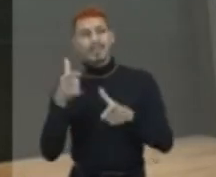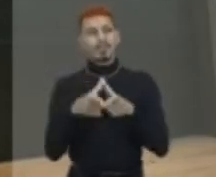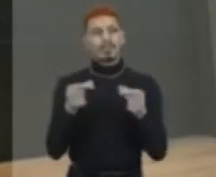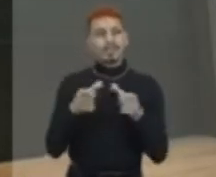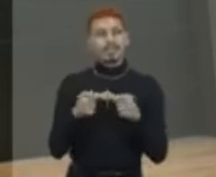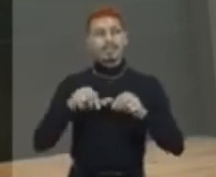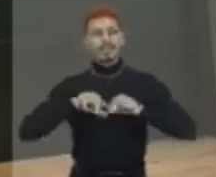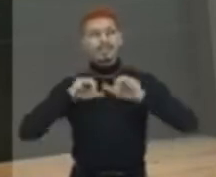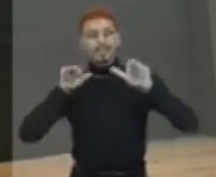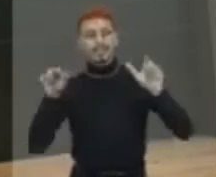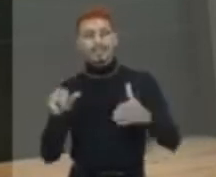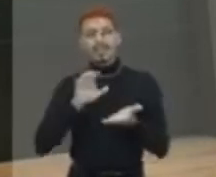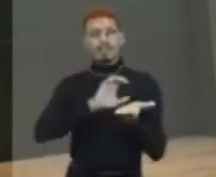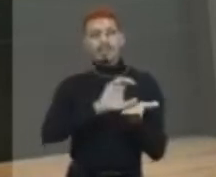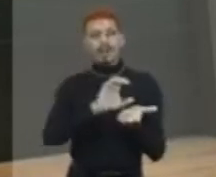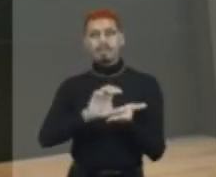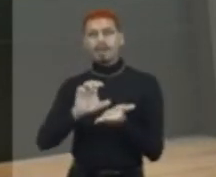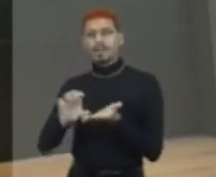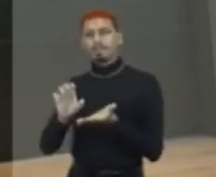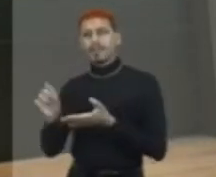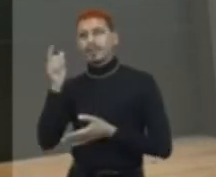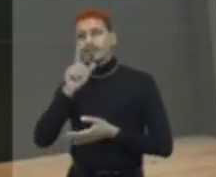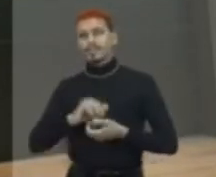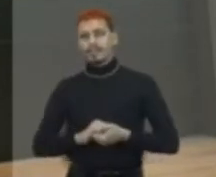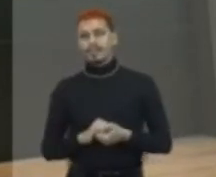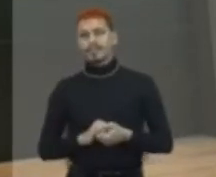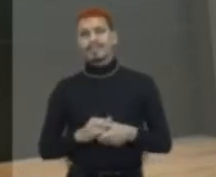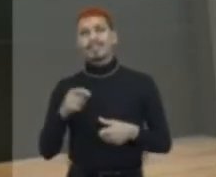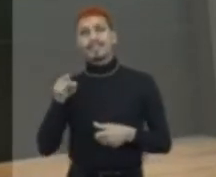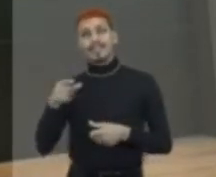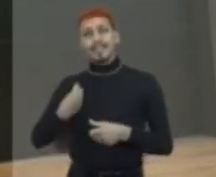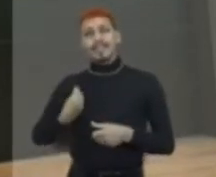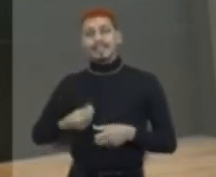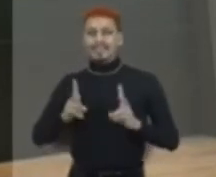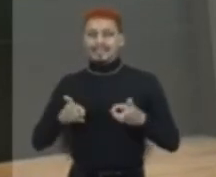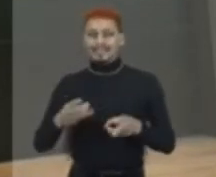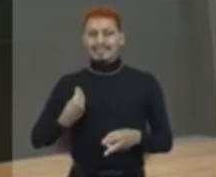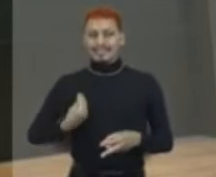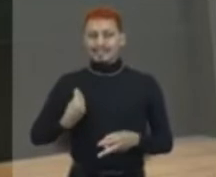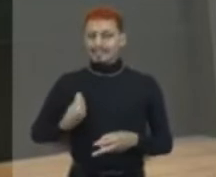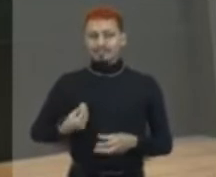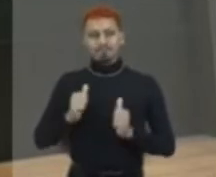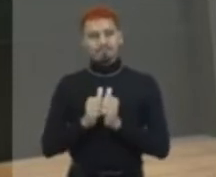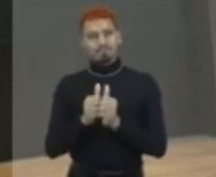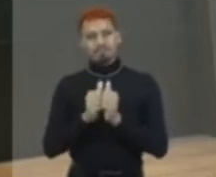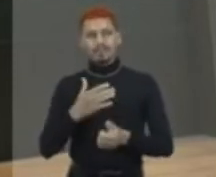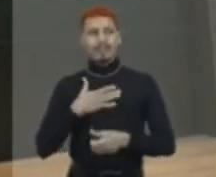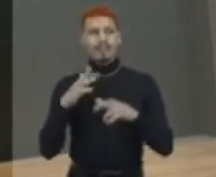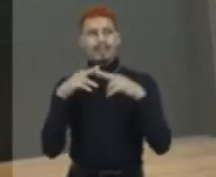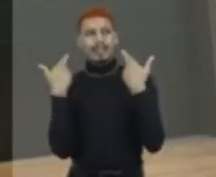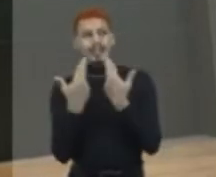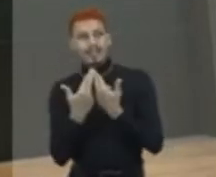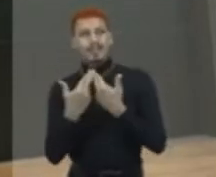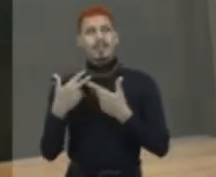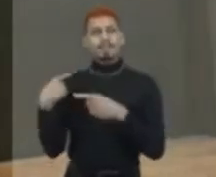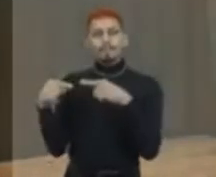aquele negócio para conseguir recursos de orçamento e tal, e ela estava sempre presente, estava sempre presente em reuniões também que a gente